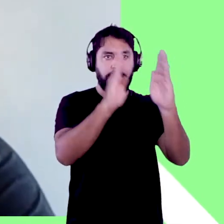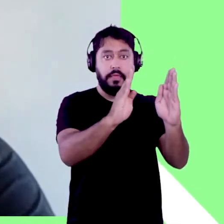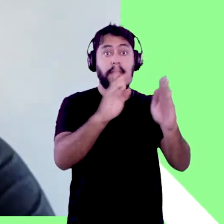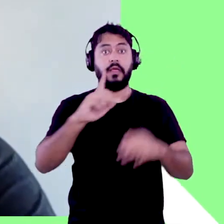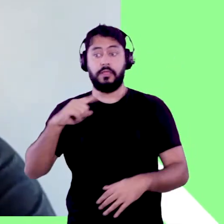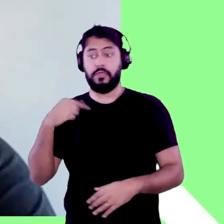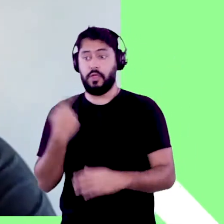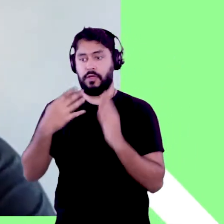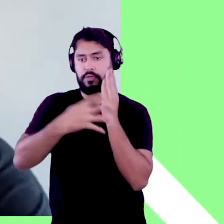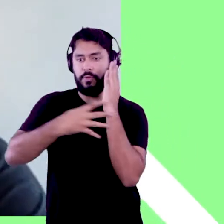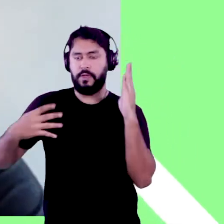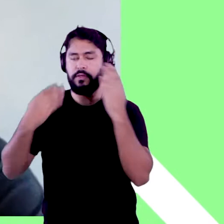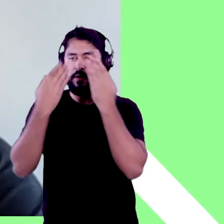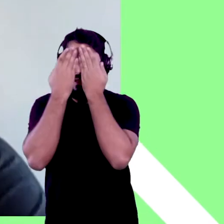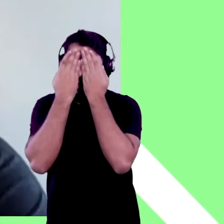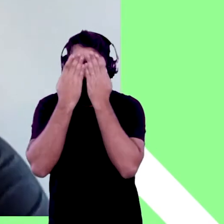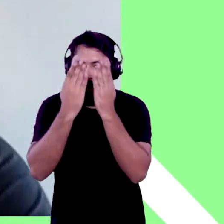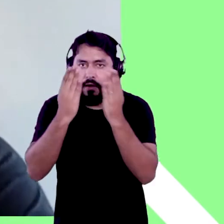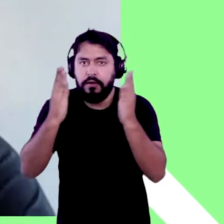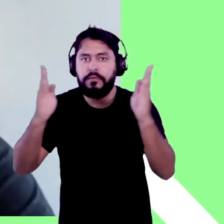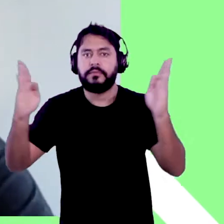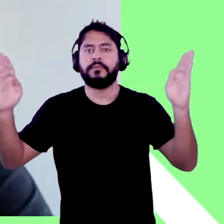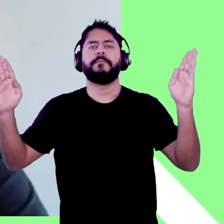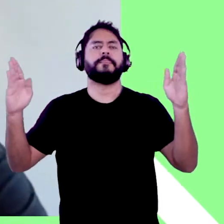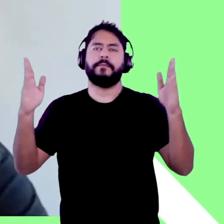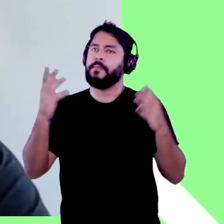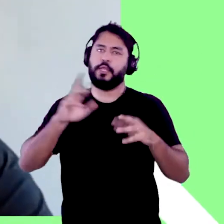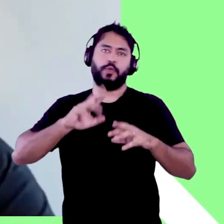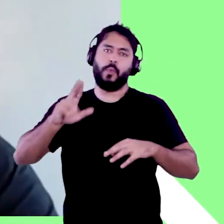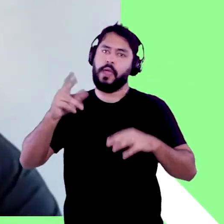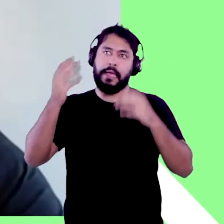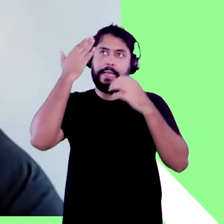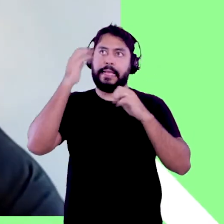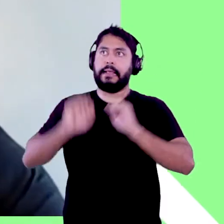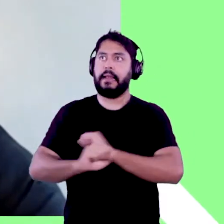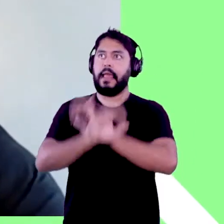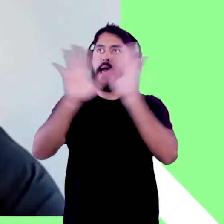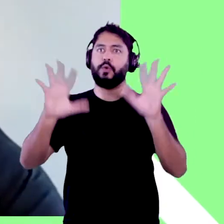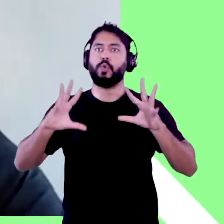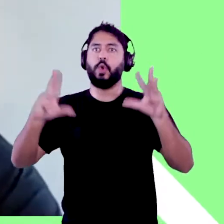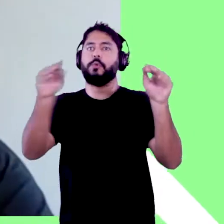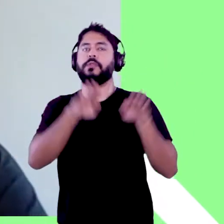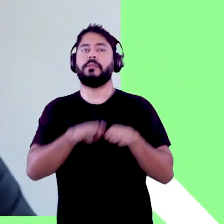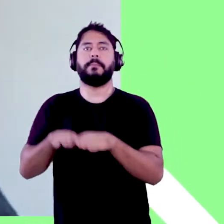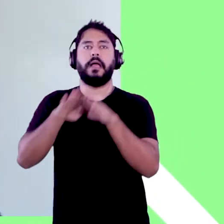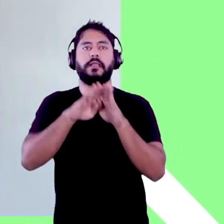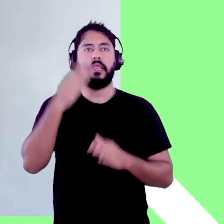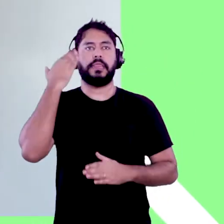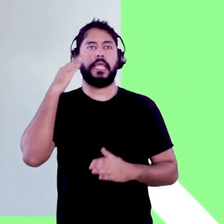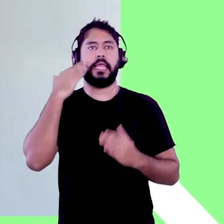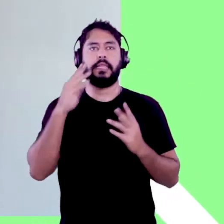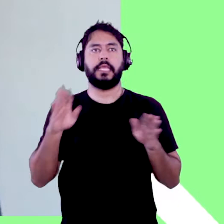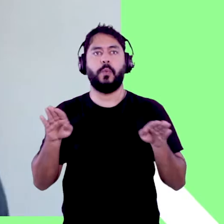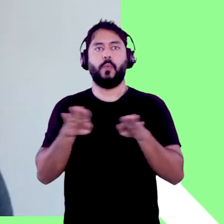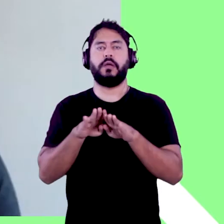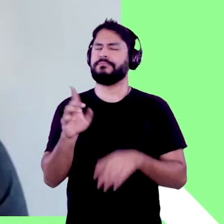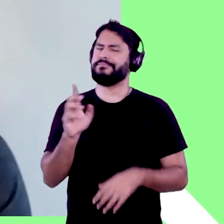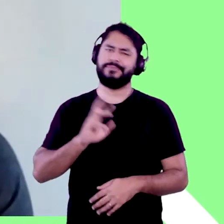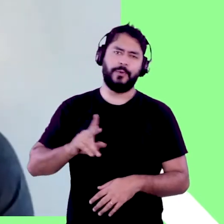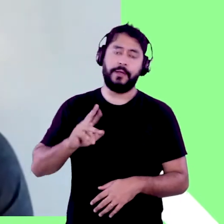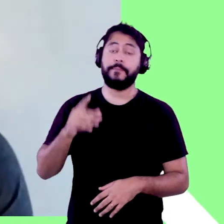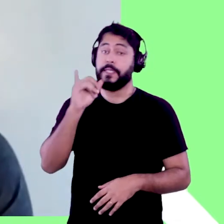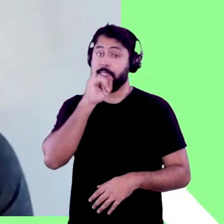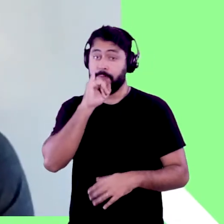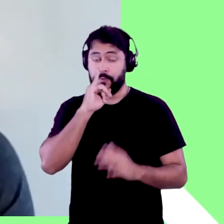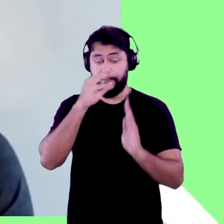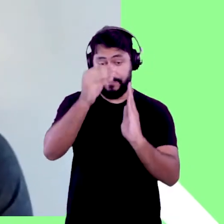coisa clara para todo mundo, mas que na verdade não é. Então essa questão do design, a gente tem que falar que o